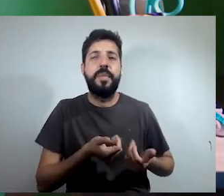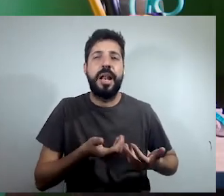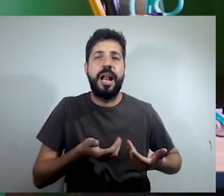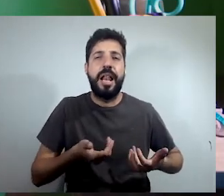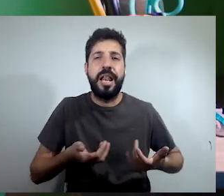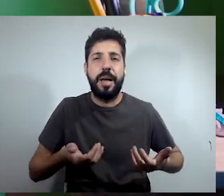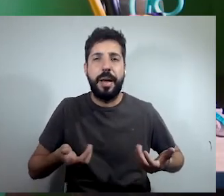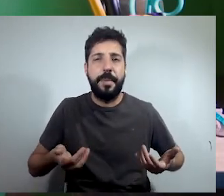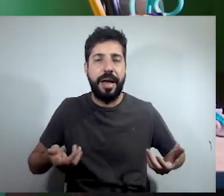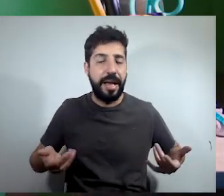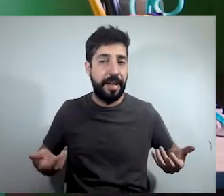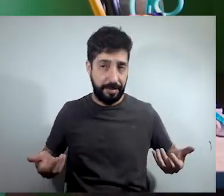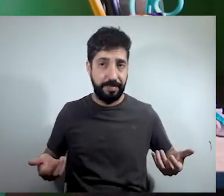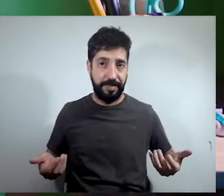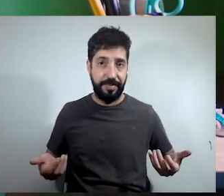grama,